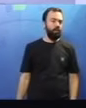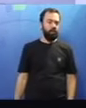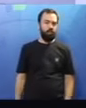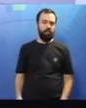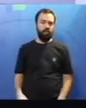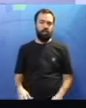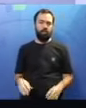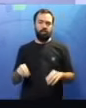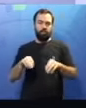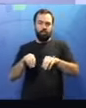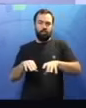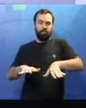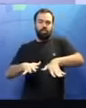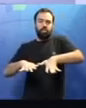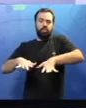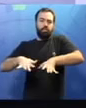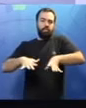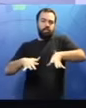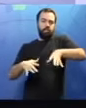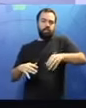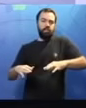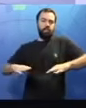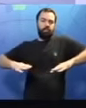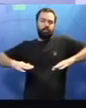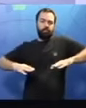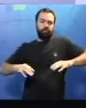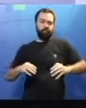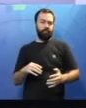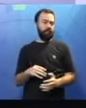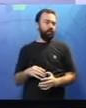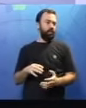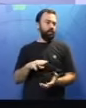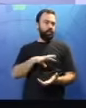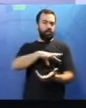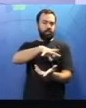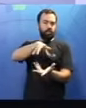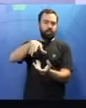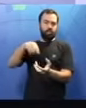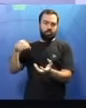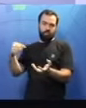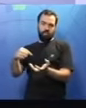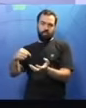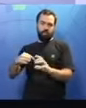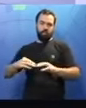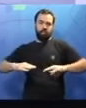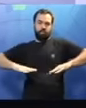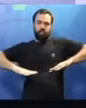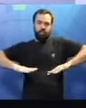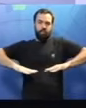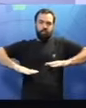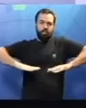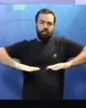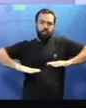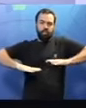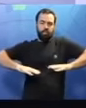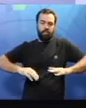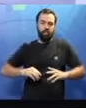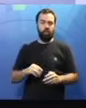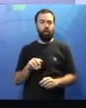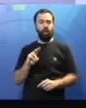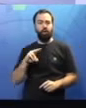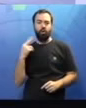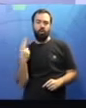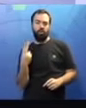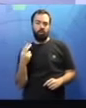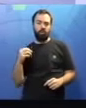solo, provocada talvez por uma abertura ou falhas de deslizamento de terra,